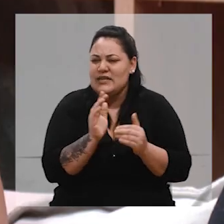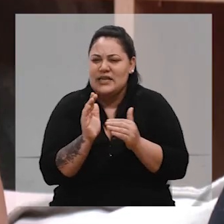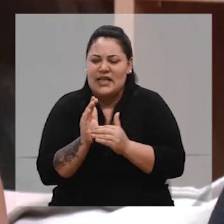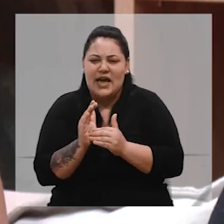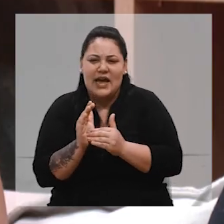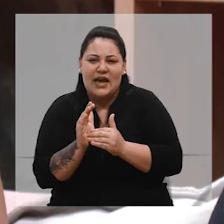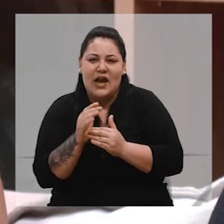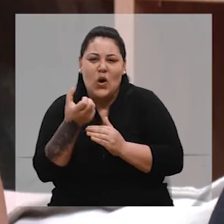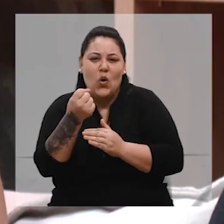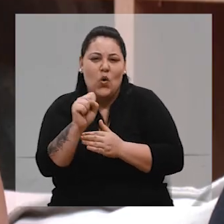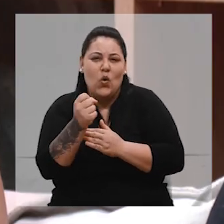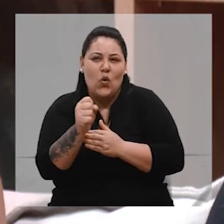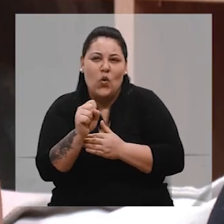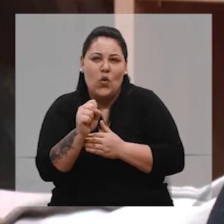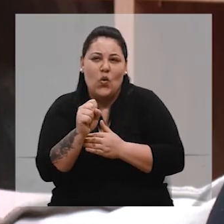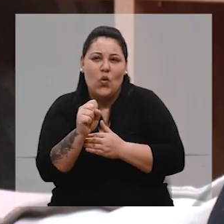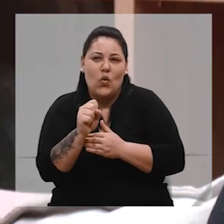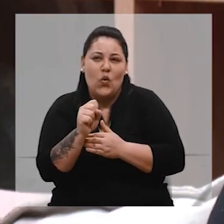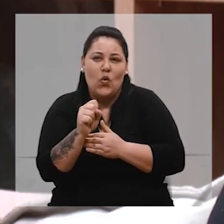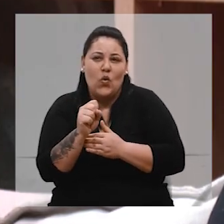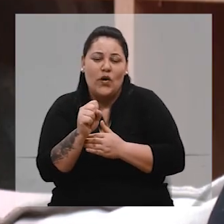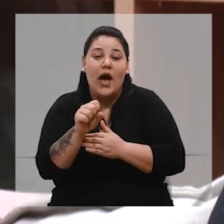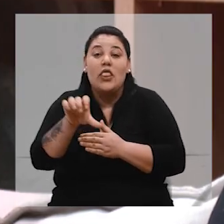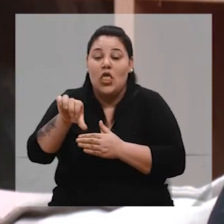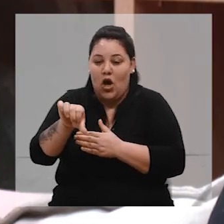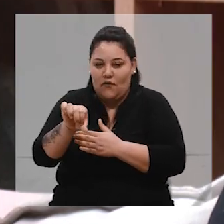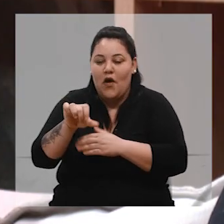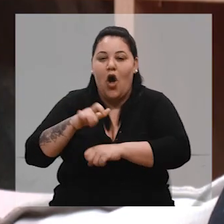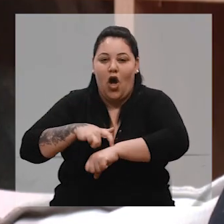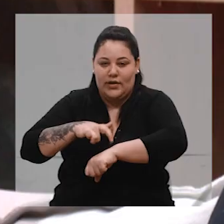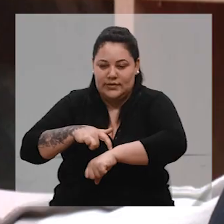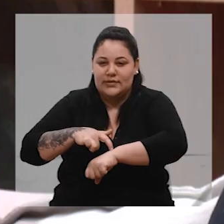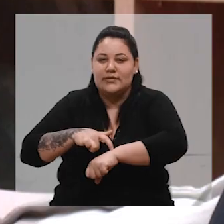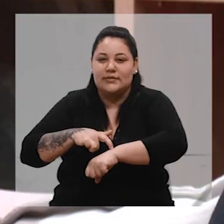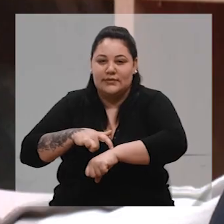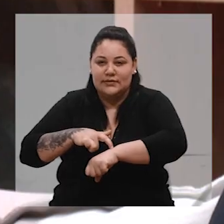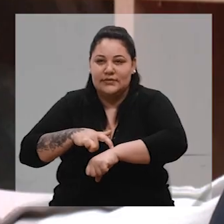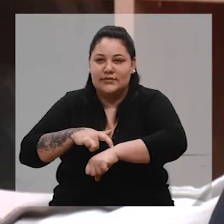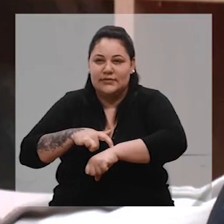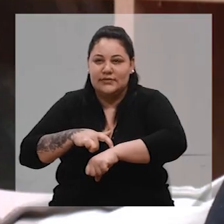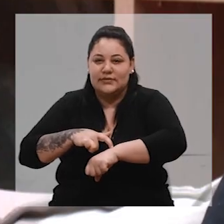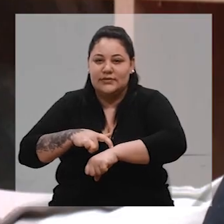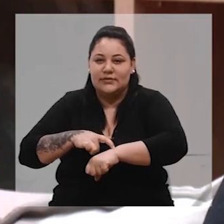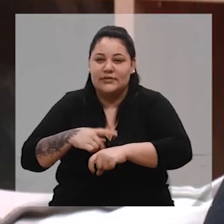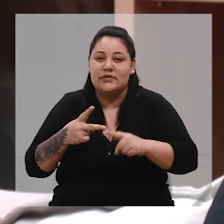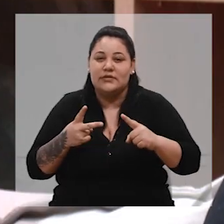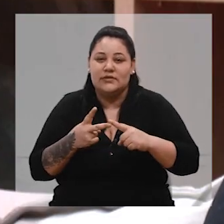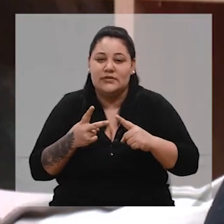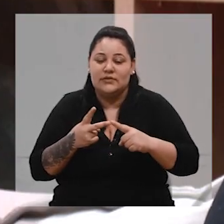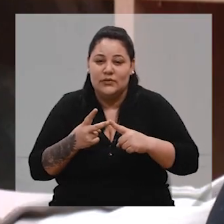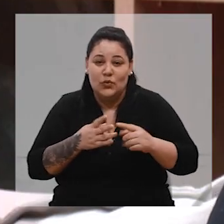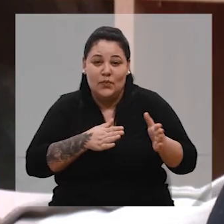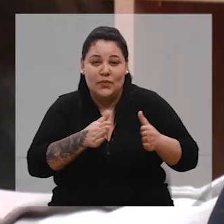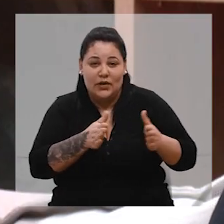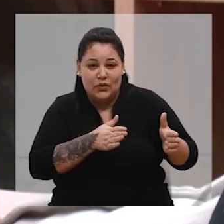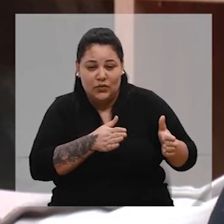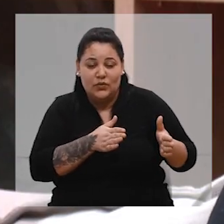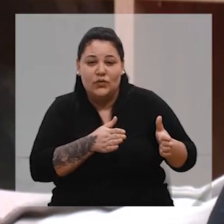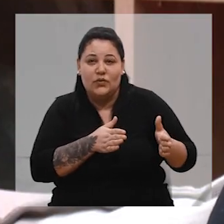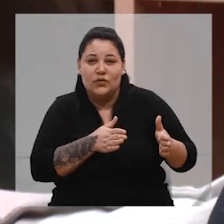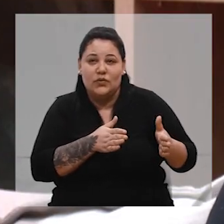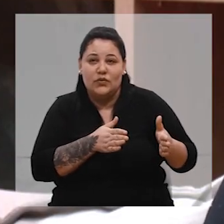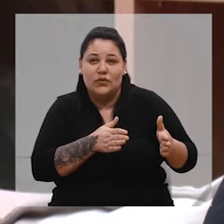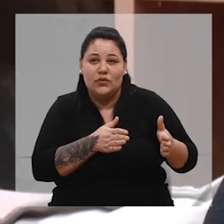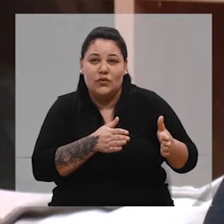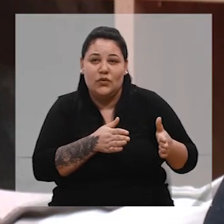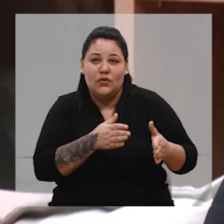das 8h10 até as 9 horas. Ali é o segundo